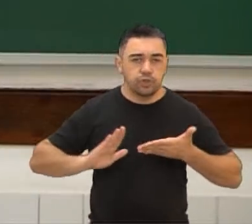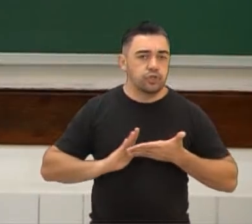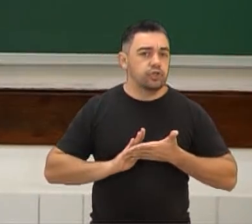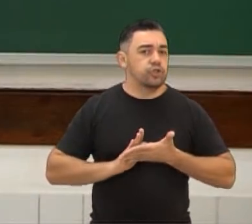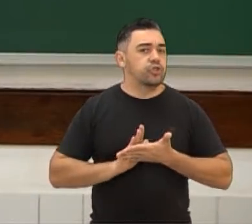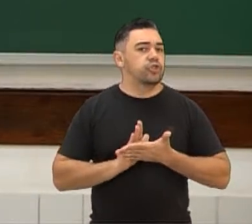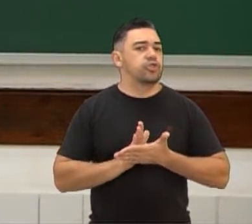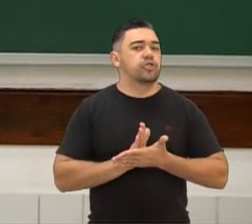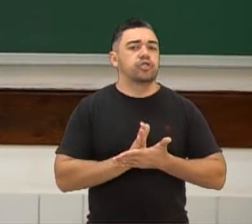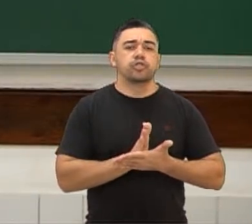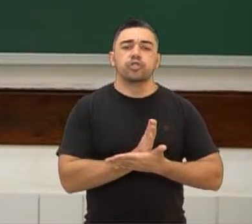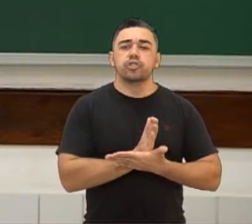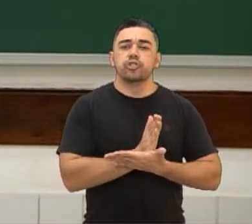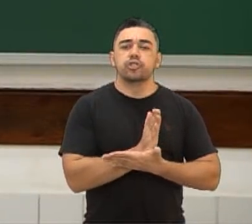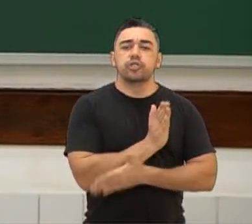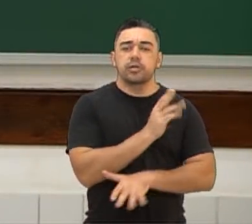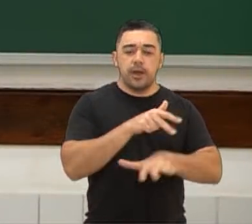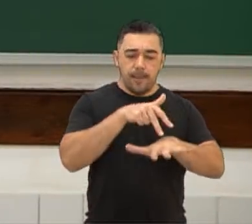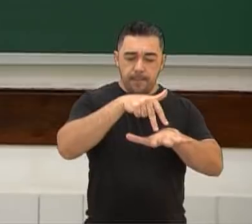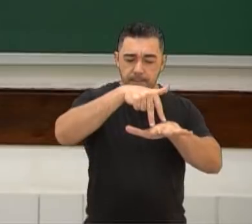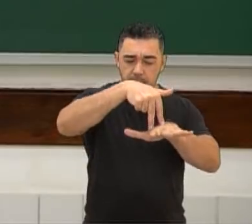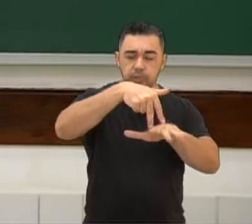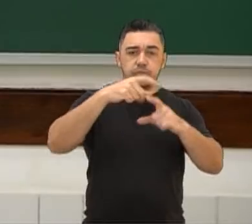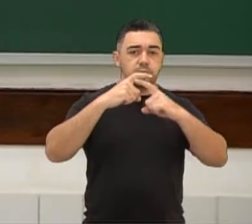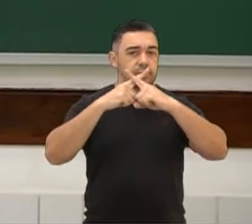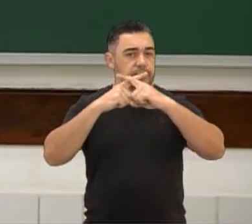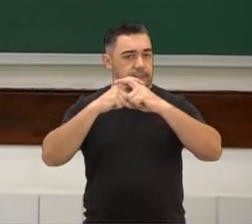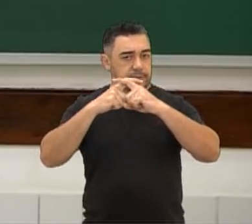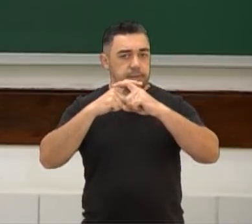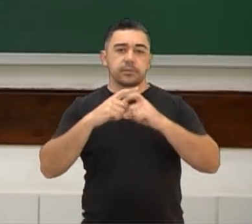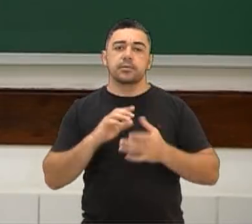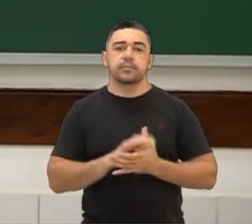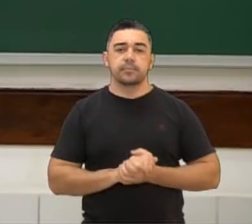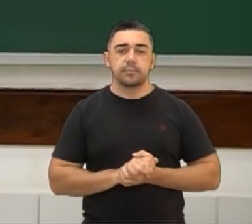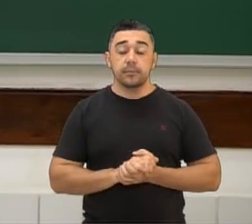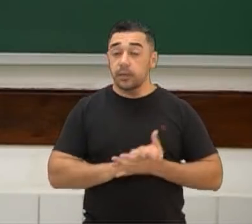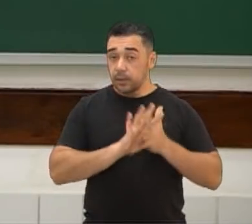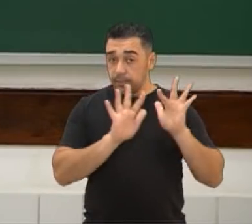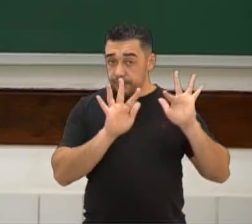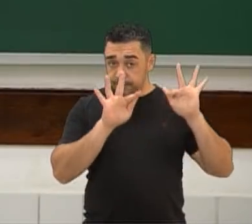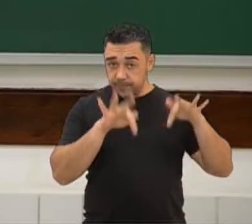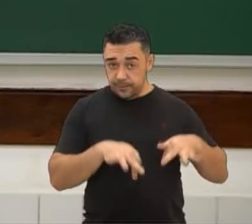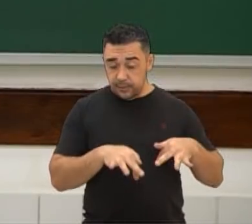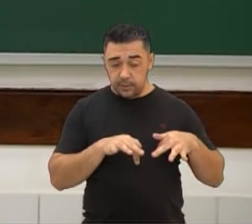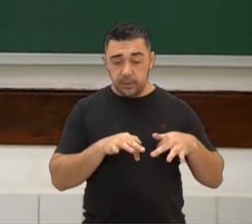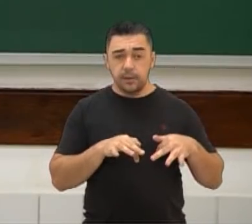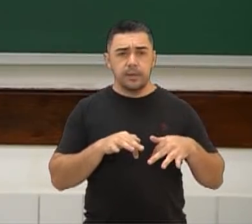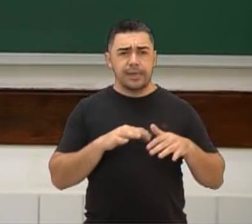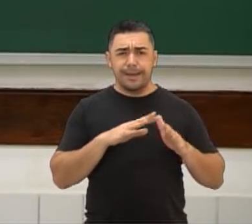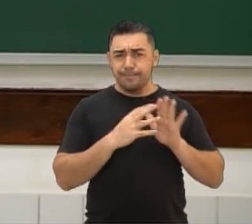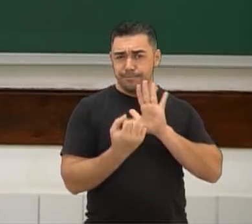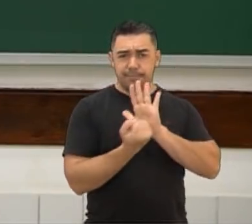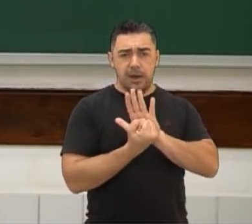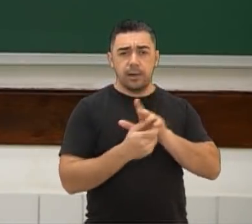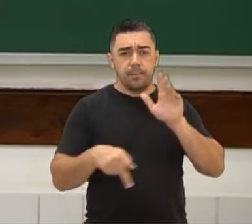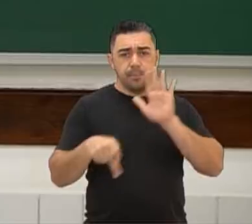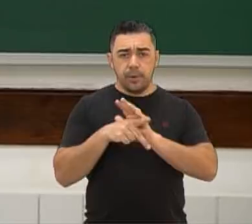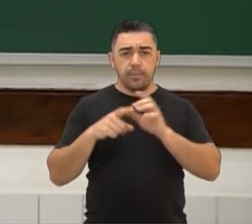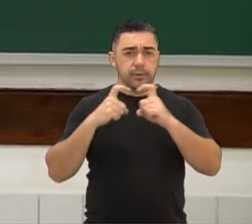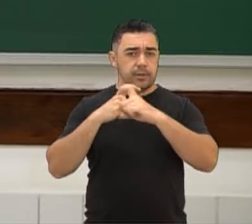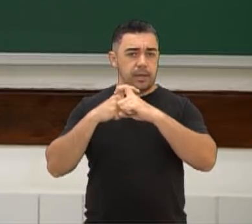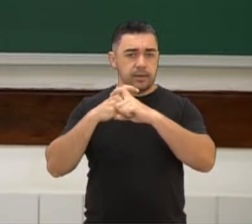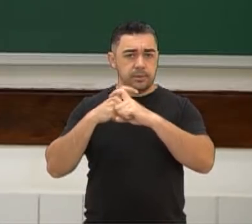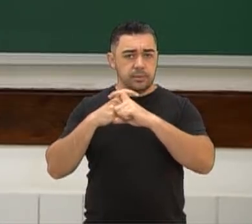desnazificação da Alemanha. A ideia aí é acabar com todos os símbolos ligados ao nazismo na